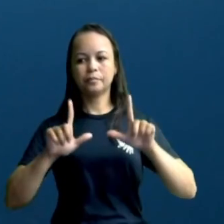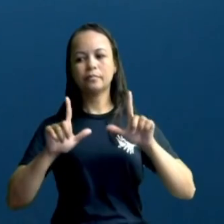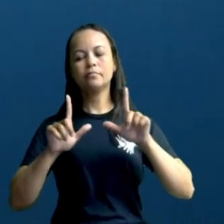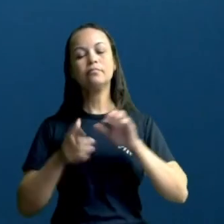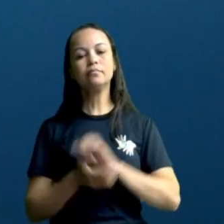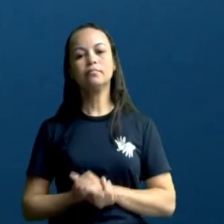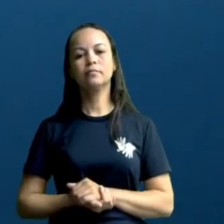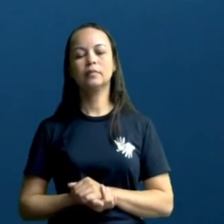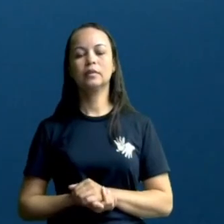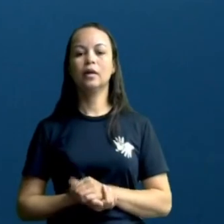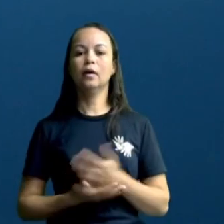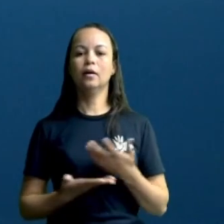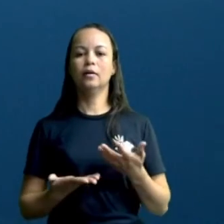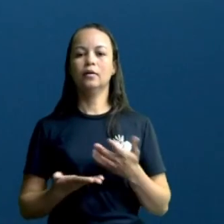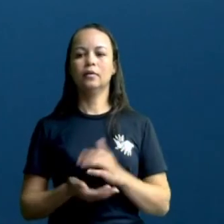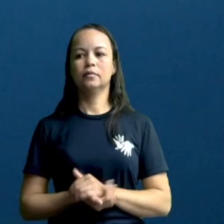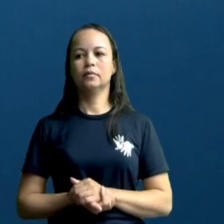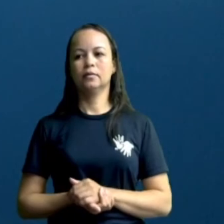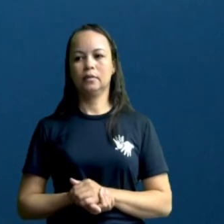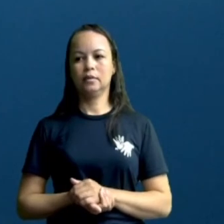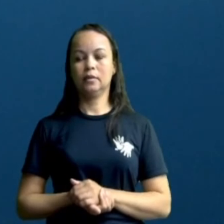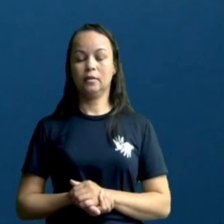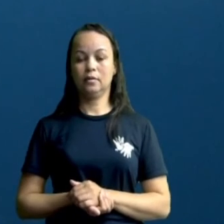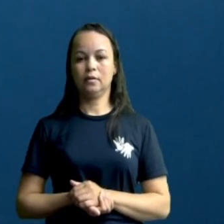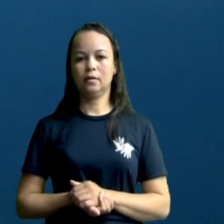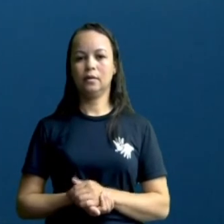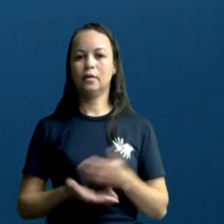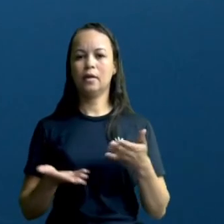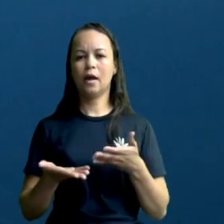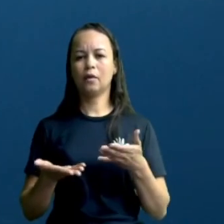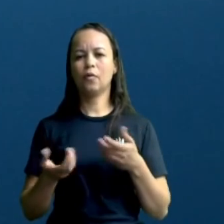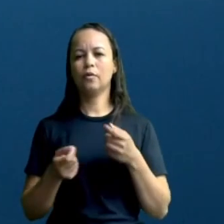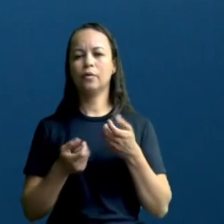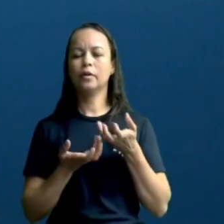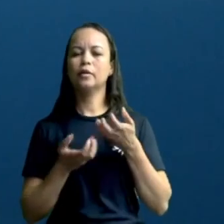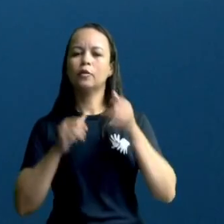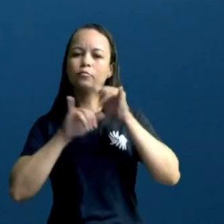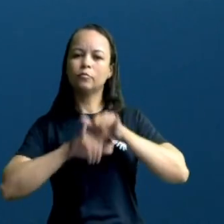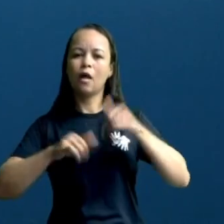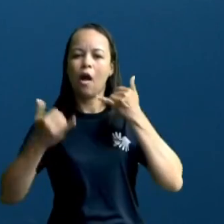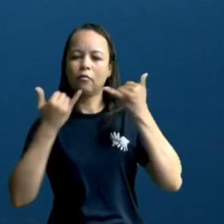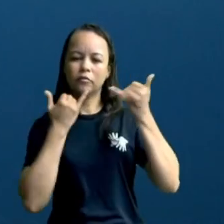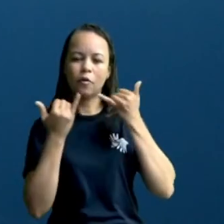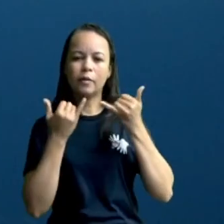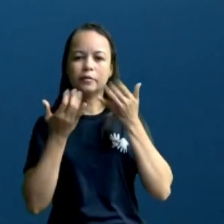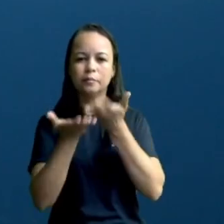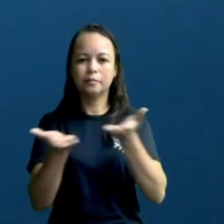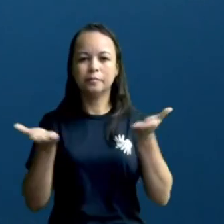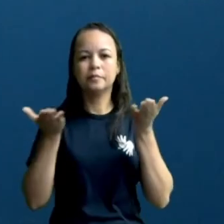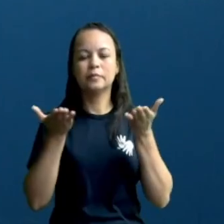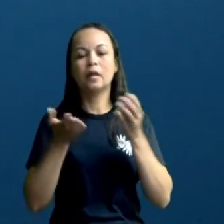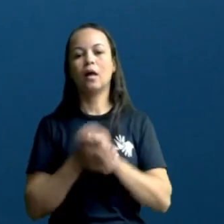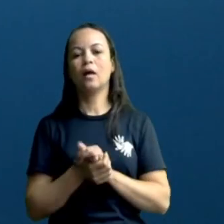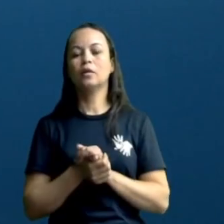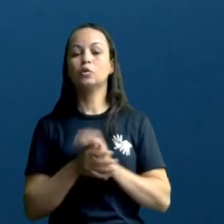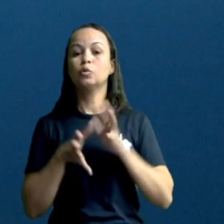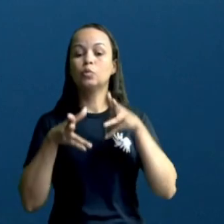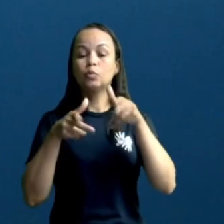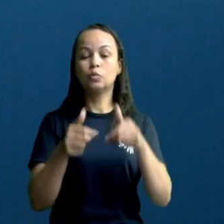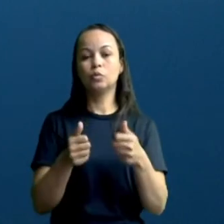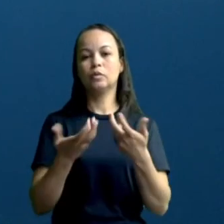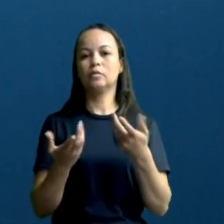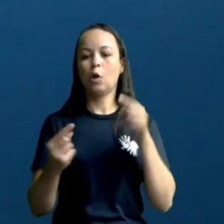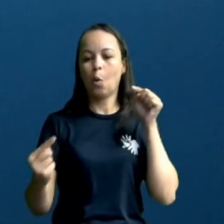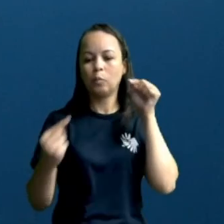E aí eu já gostaria aqui de mobilizar para vocês algumas informações para dizer que tudo isso aqui só tem um